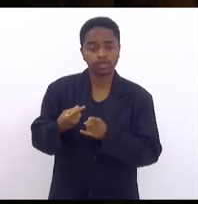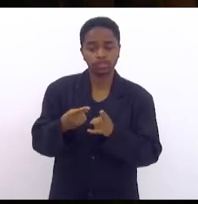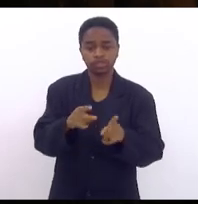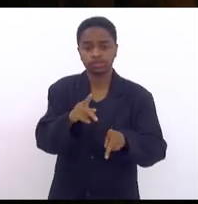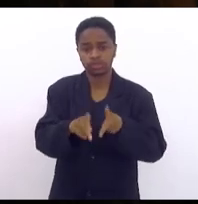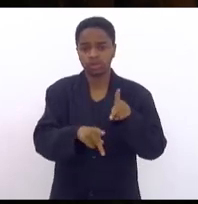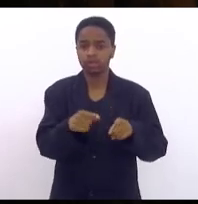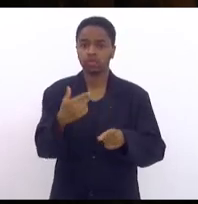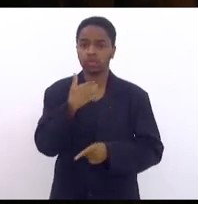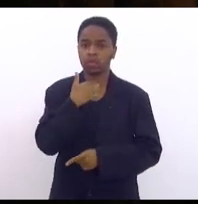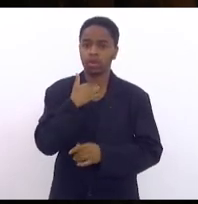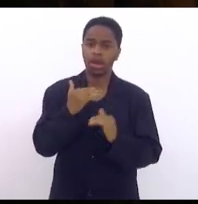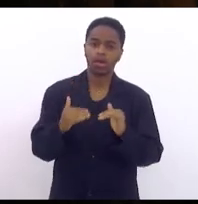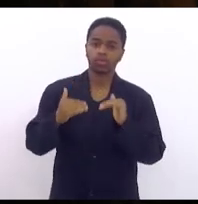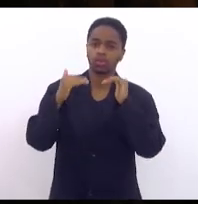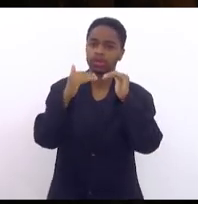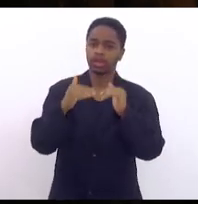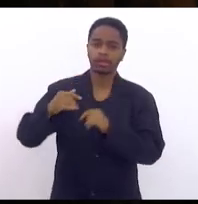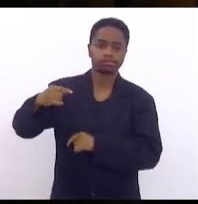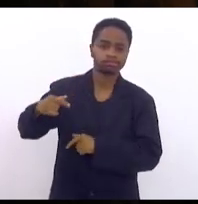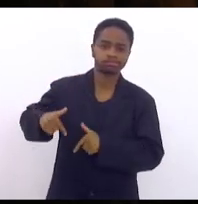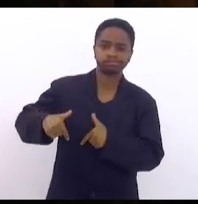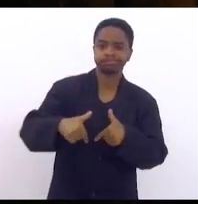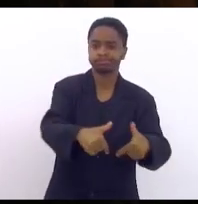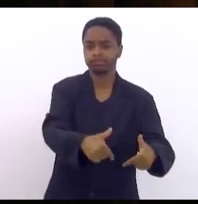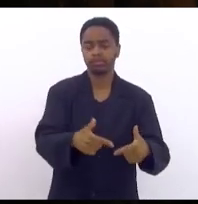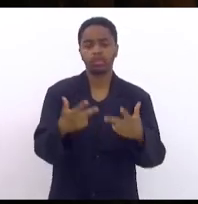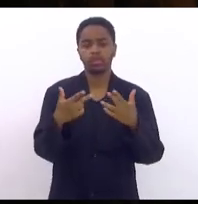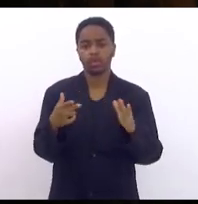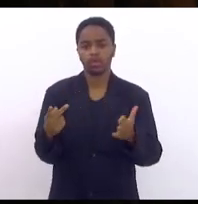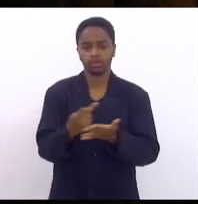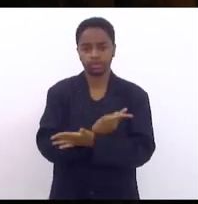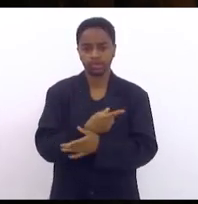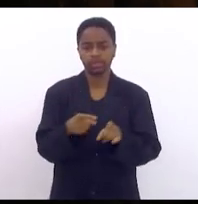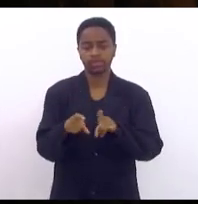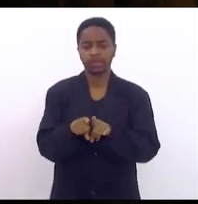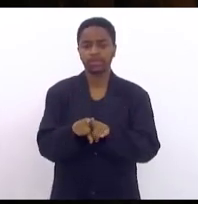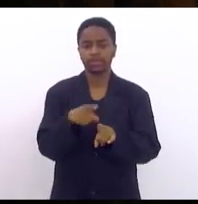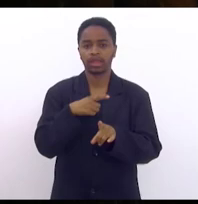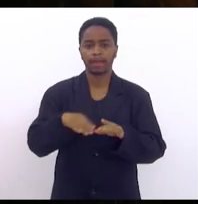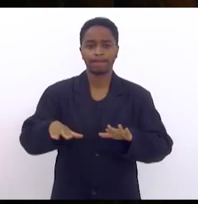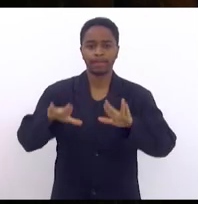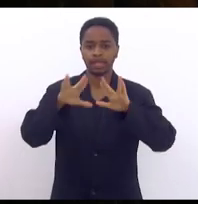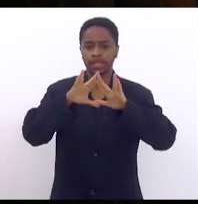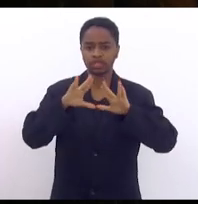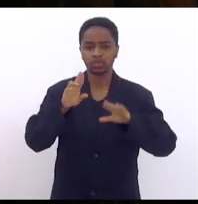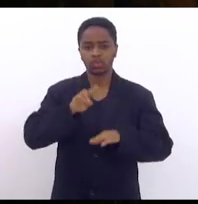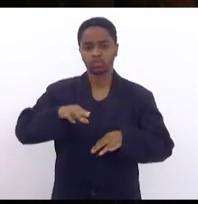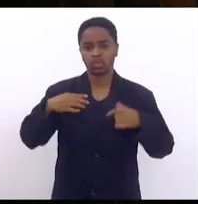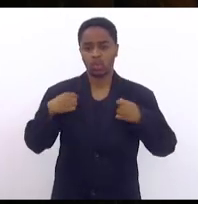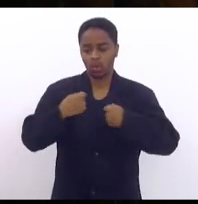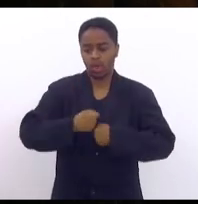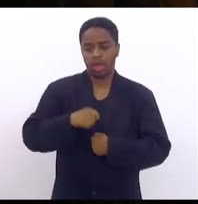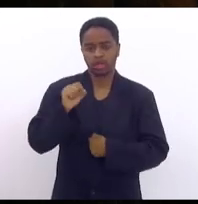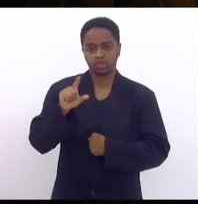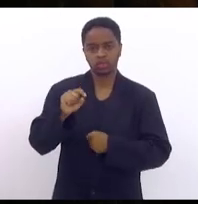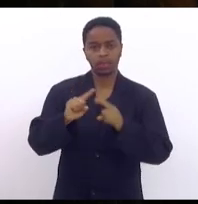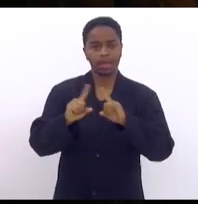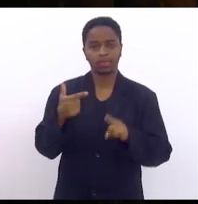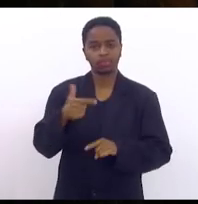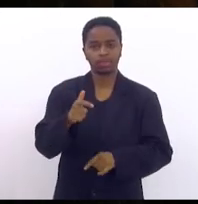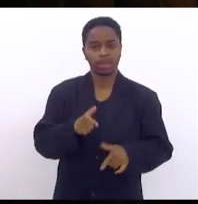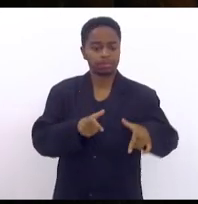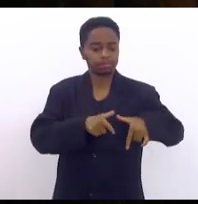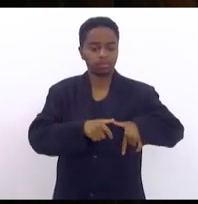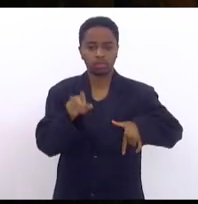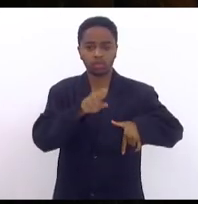de autoridade, como tem acontecido, através de uma milícia instituída de coletinho azul, sem crachá, sem identificação na farda,